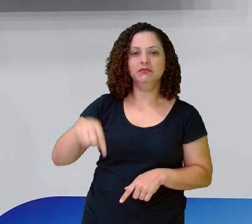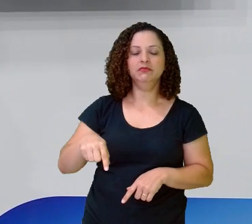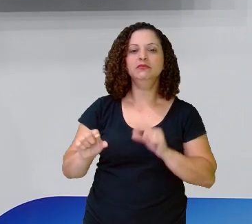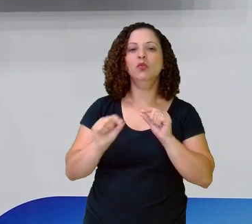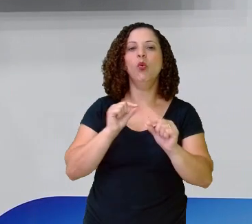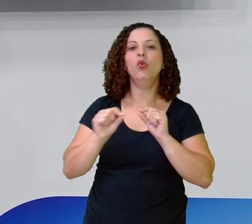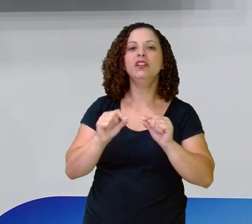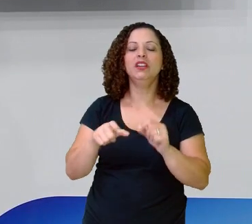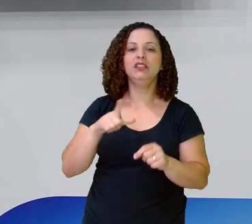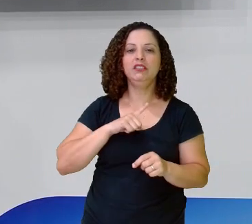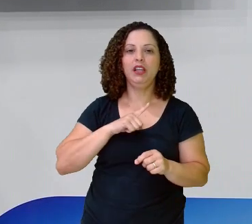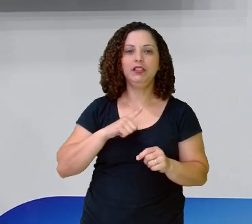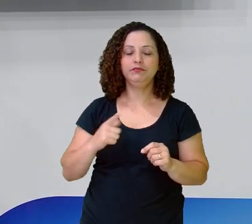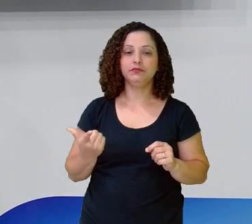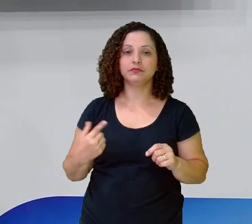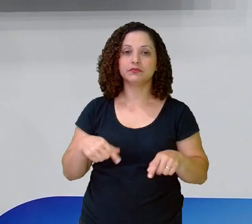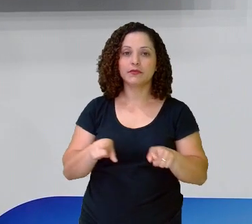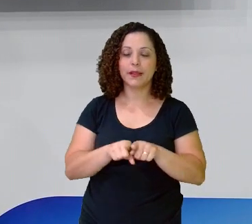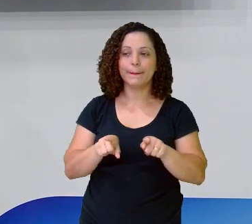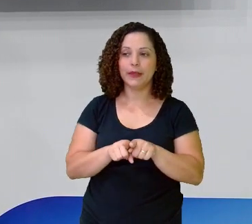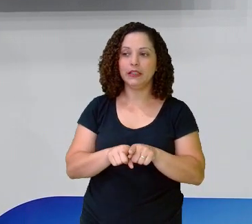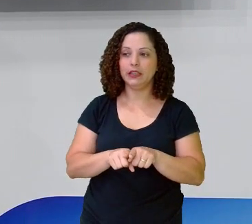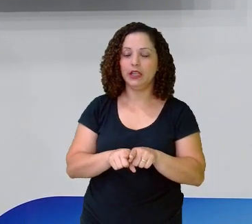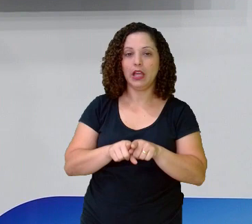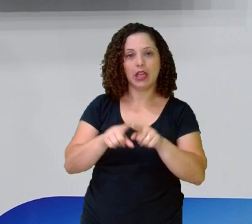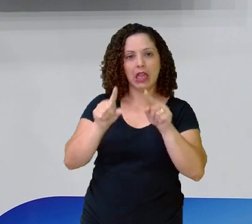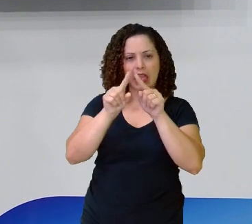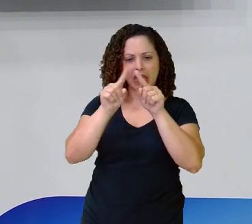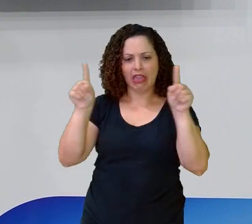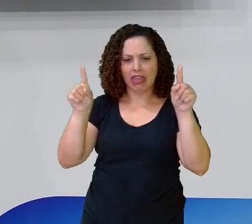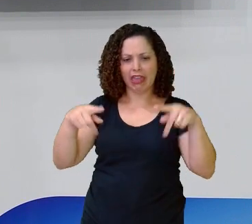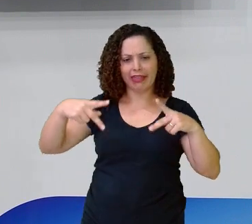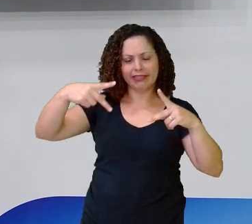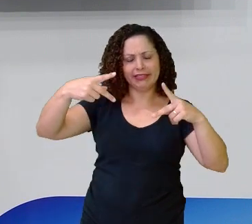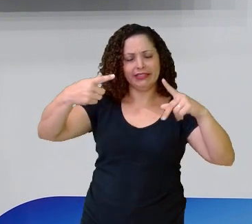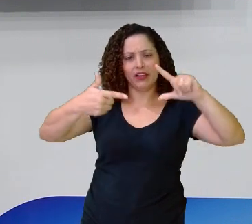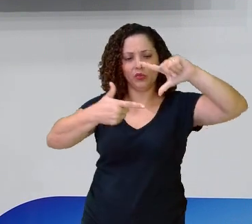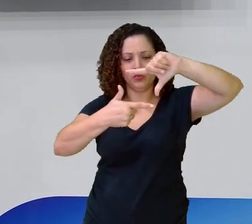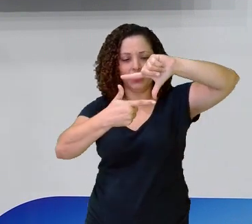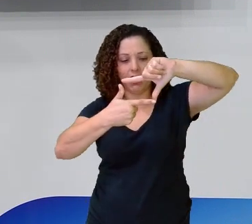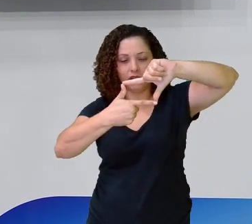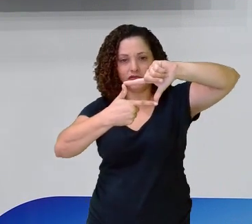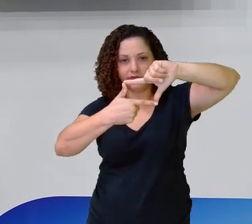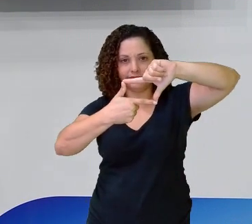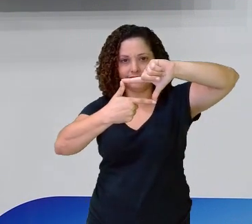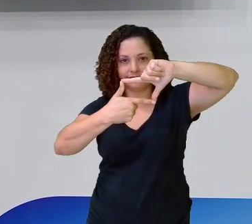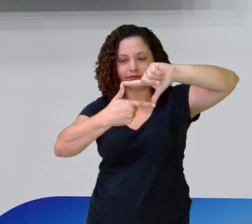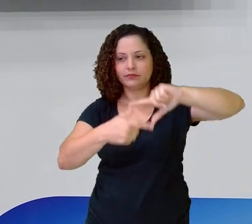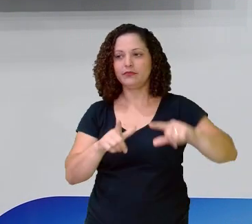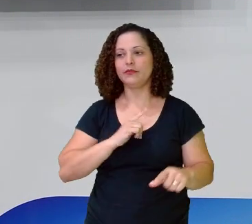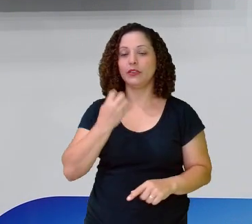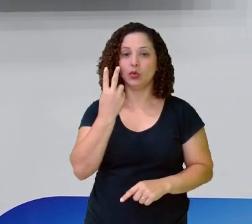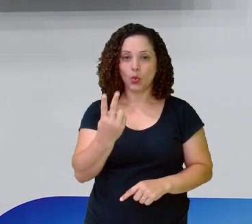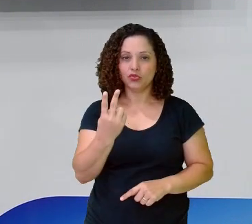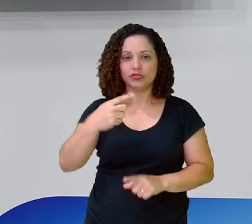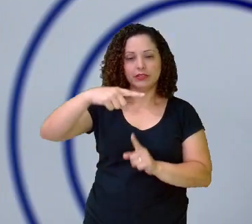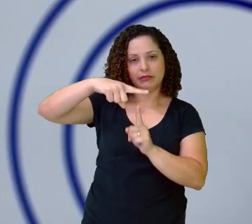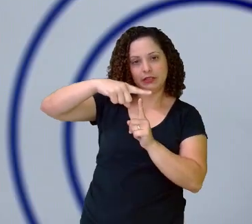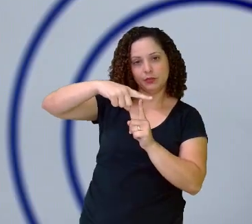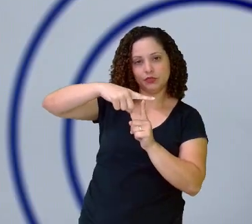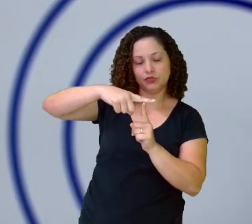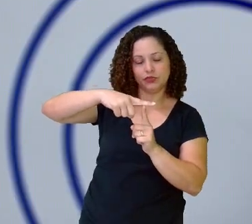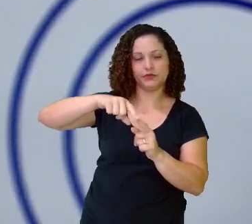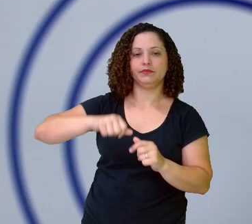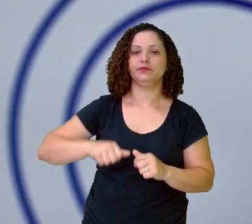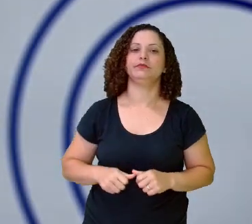com faces laterais retangulares. Eu tenho dois exemplos de prisma aqui. Eu tenho o meu prisma